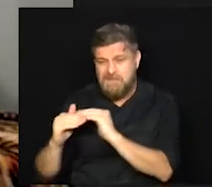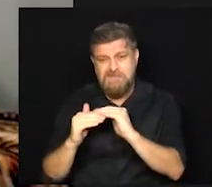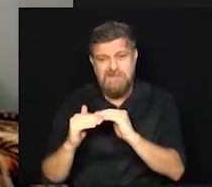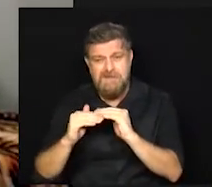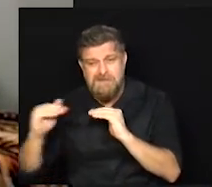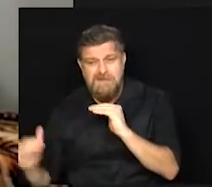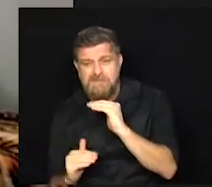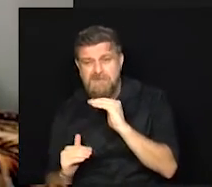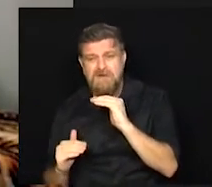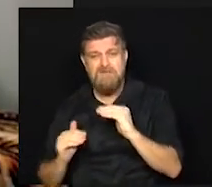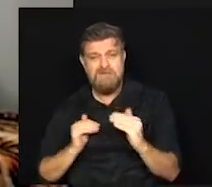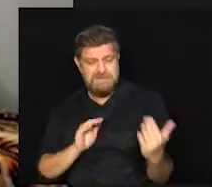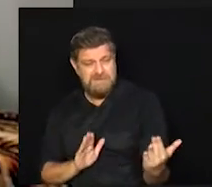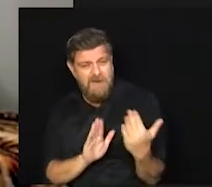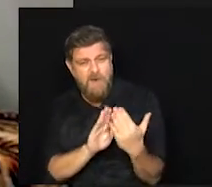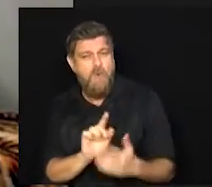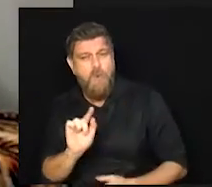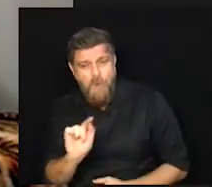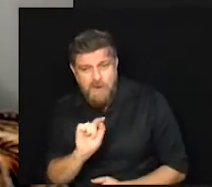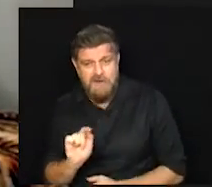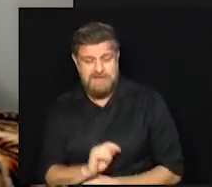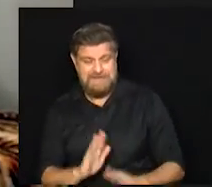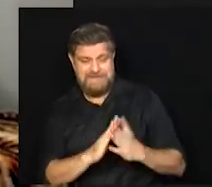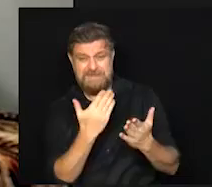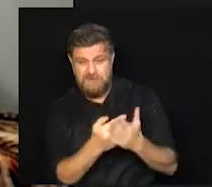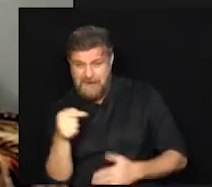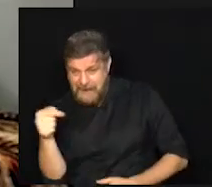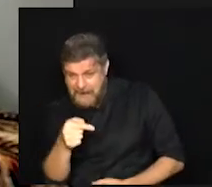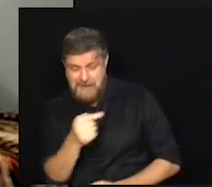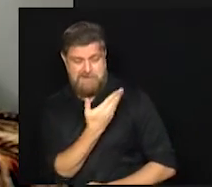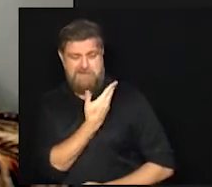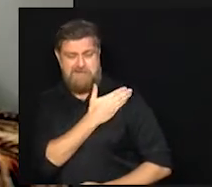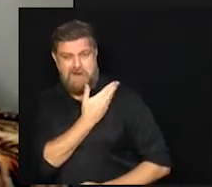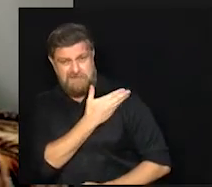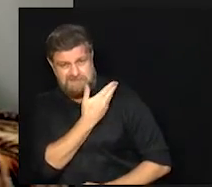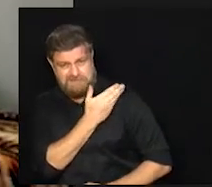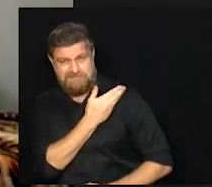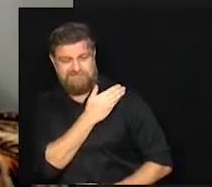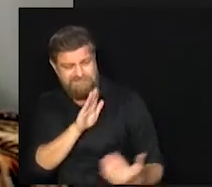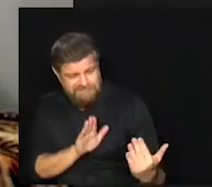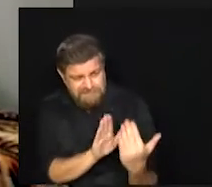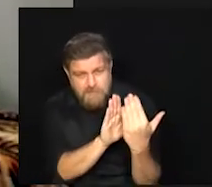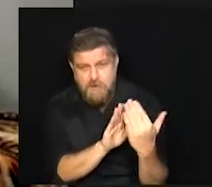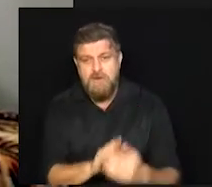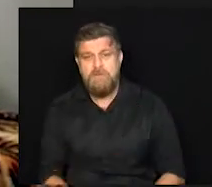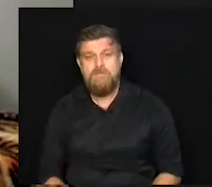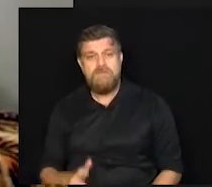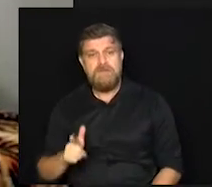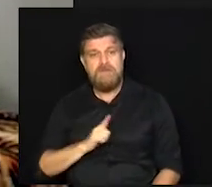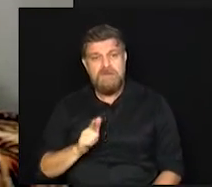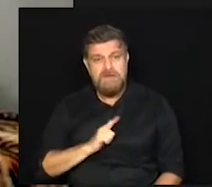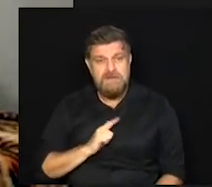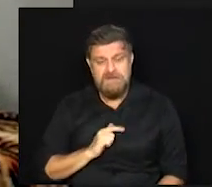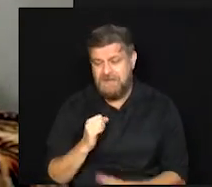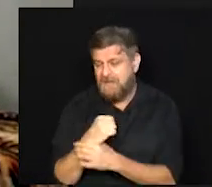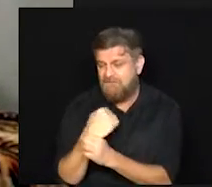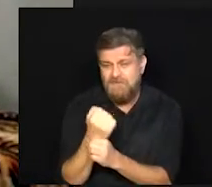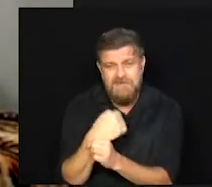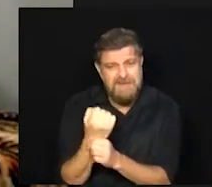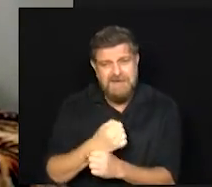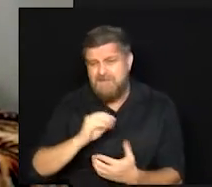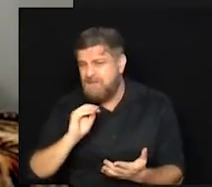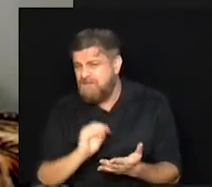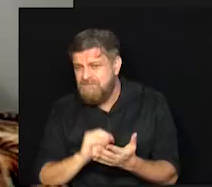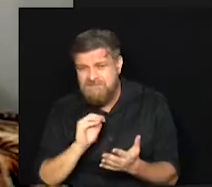se depara com o preconceito dentro da escola, você se depara com a falta, às vezes, de uma fisioterapia, você